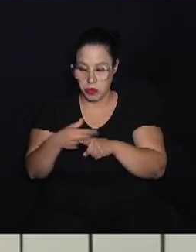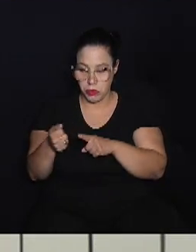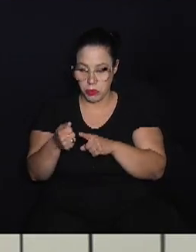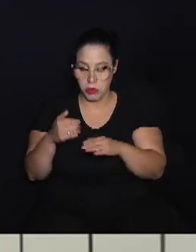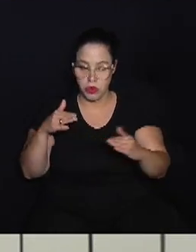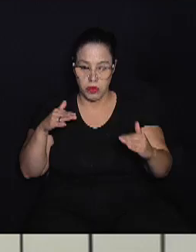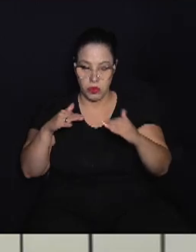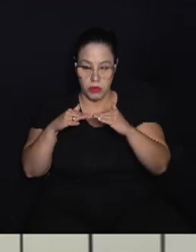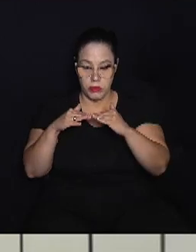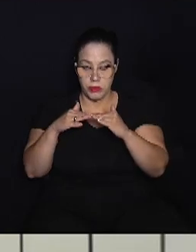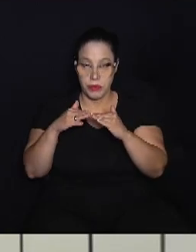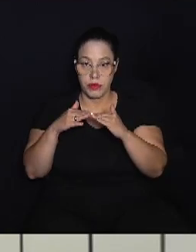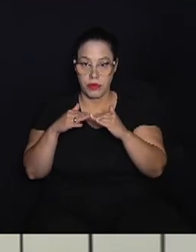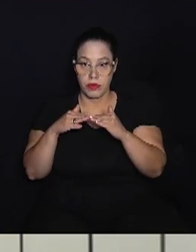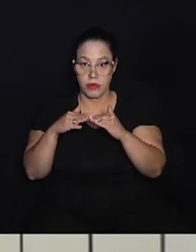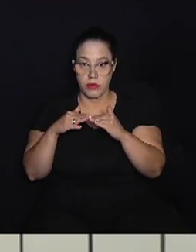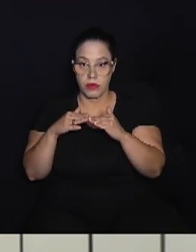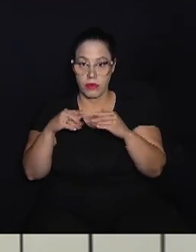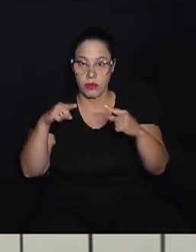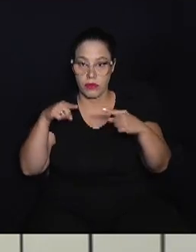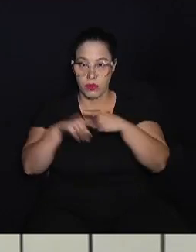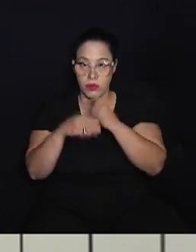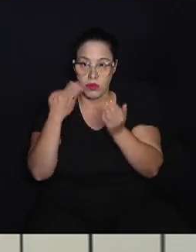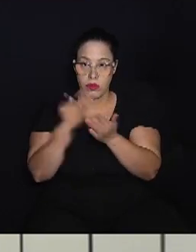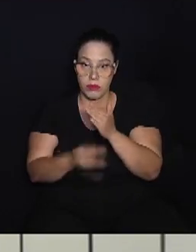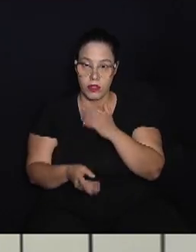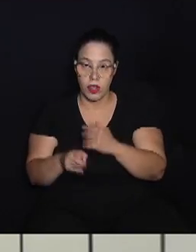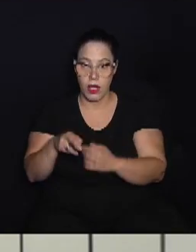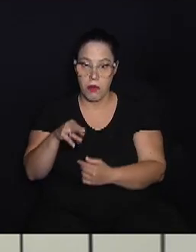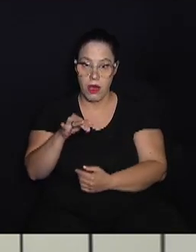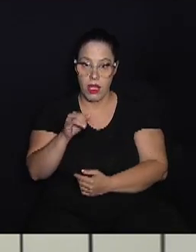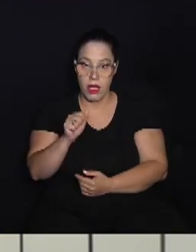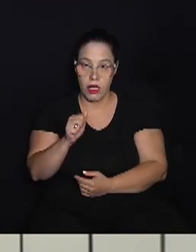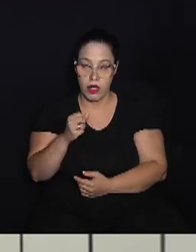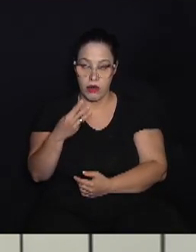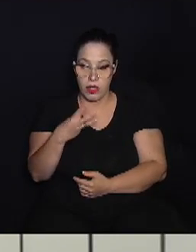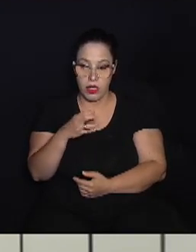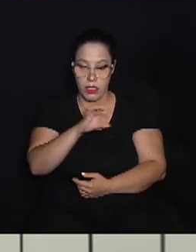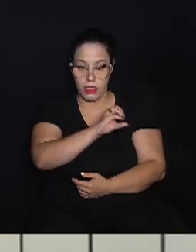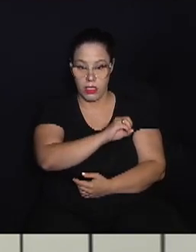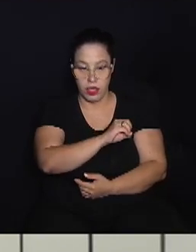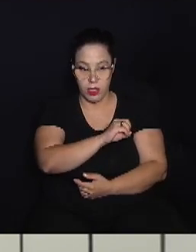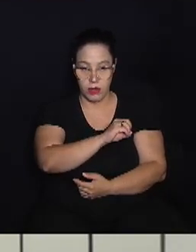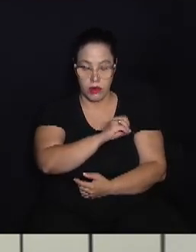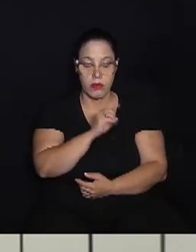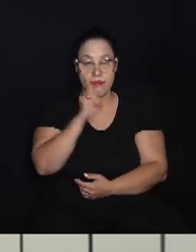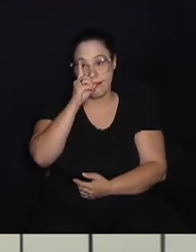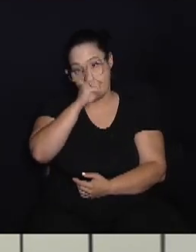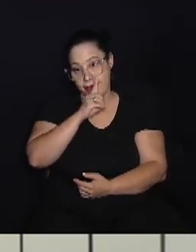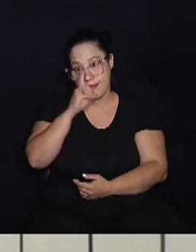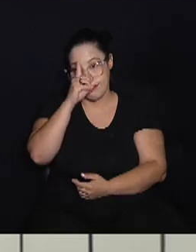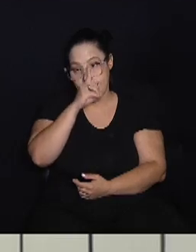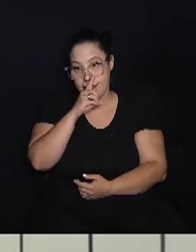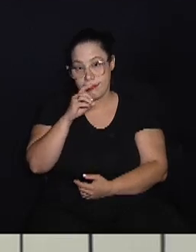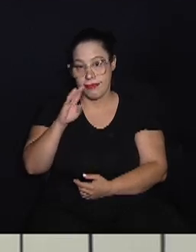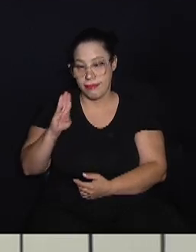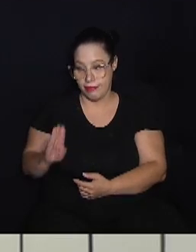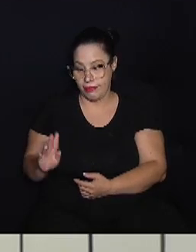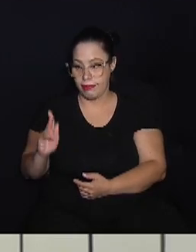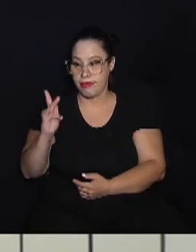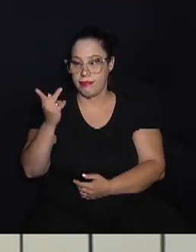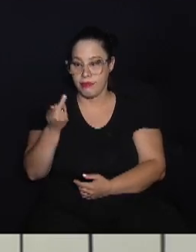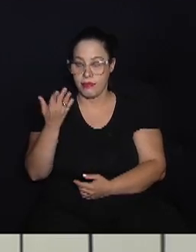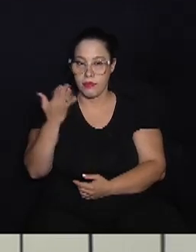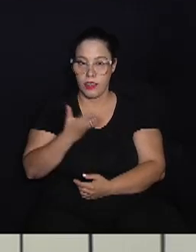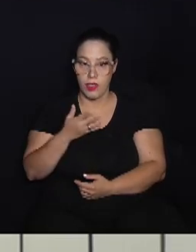empate interrompido pela derrota contra o América Mineiro por 3-0 no último domingo em Belo Horizonte. Já o